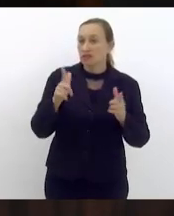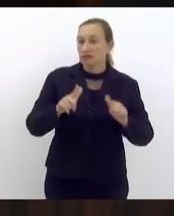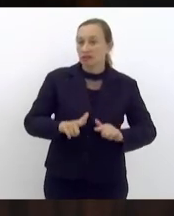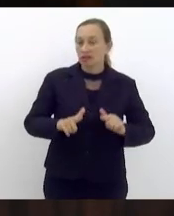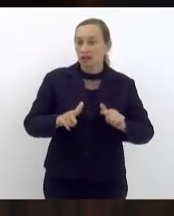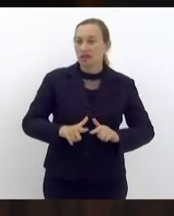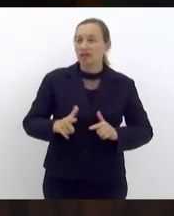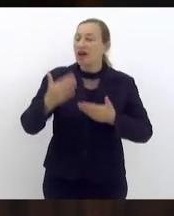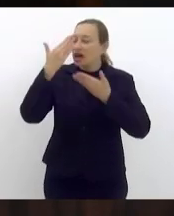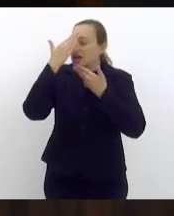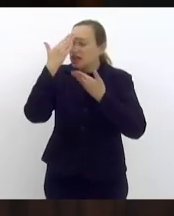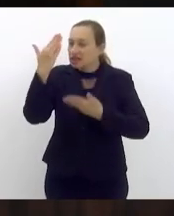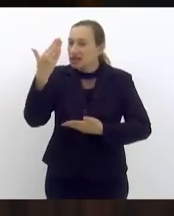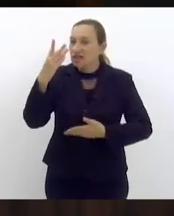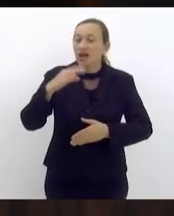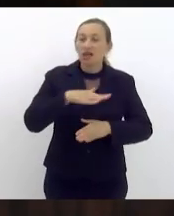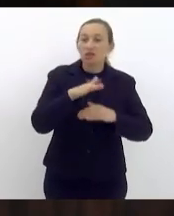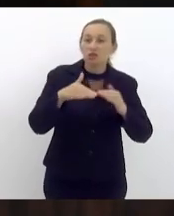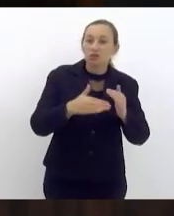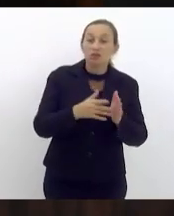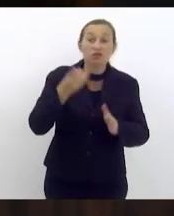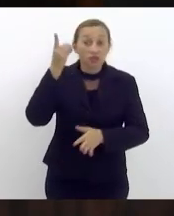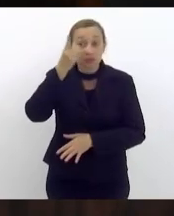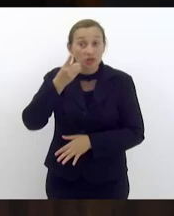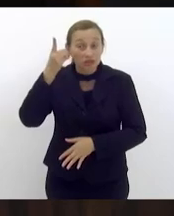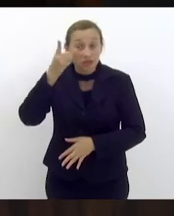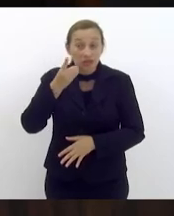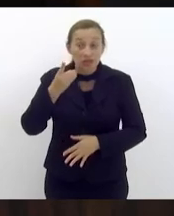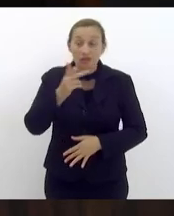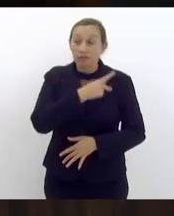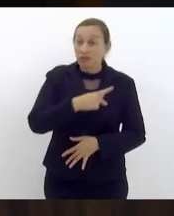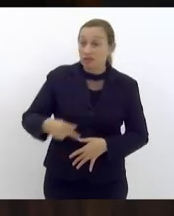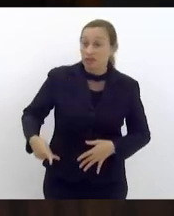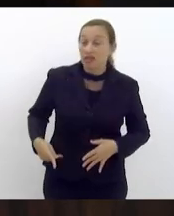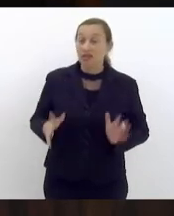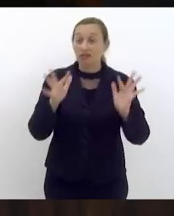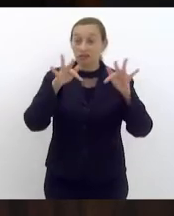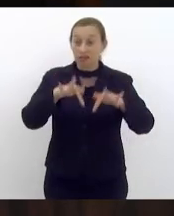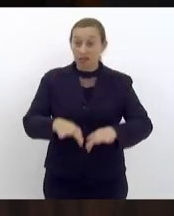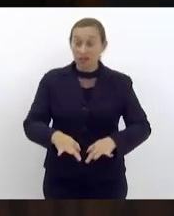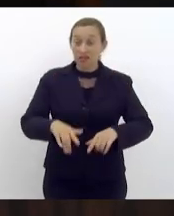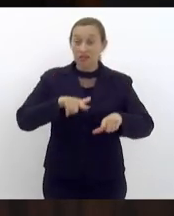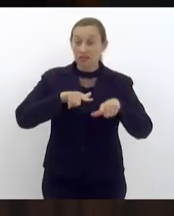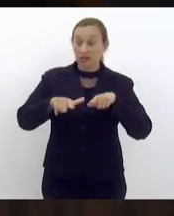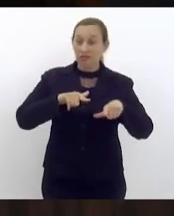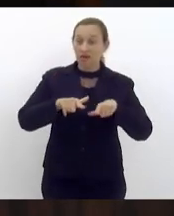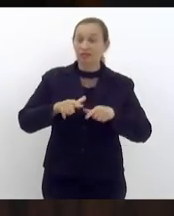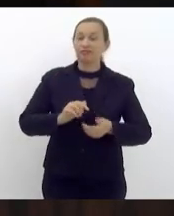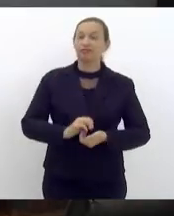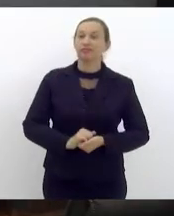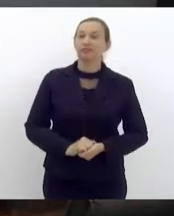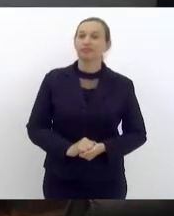Agradeço a todos os nobres deputados Presidente encerra apresenta exceção